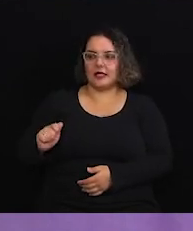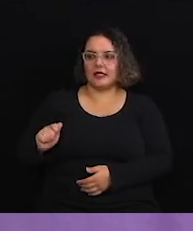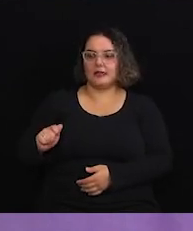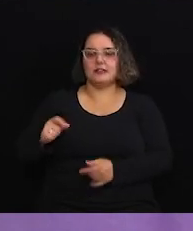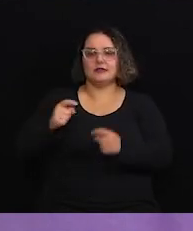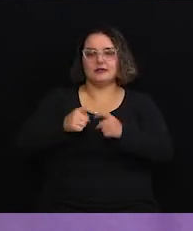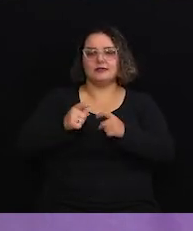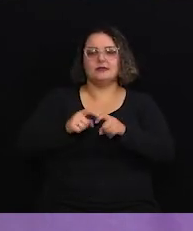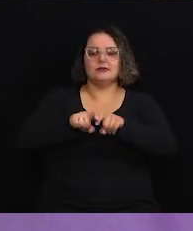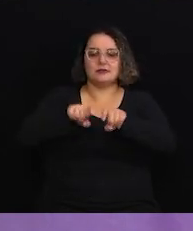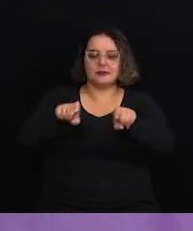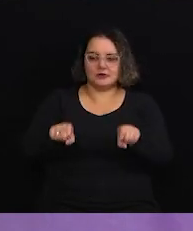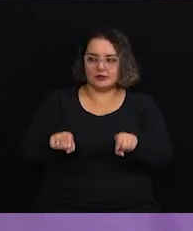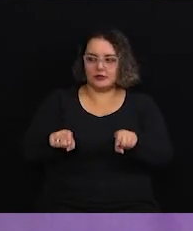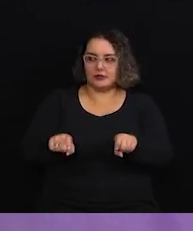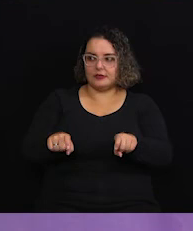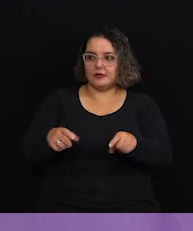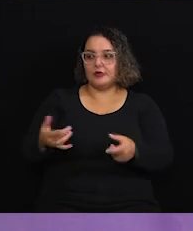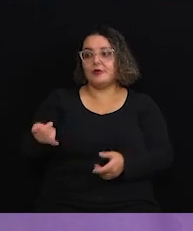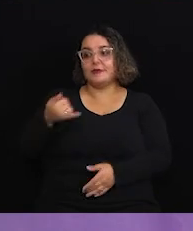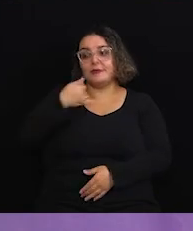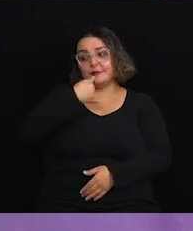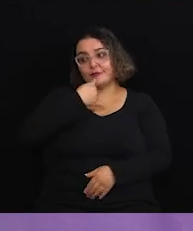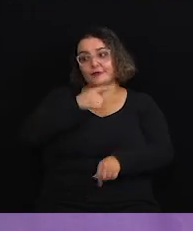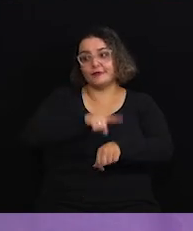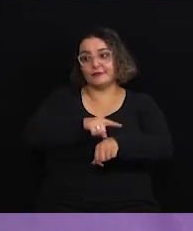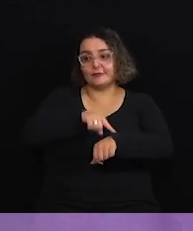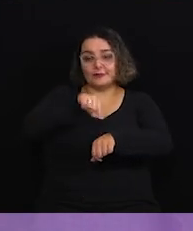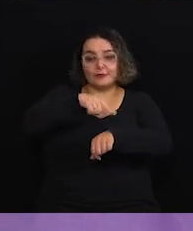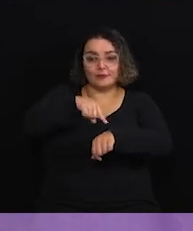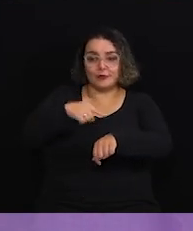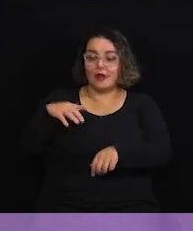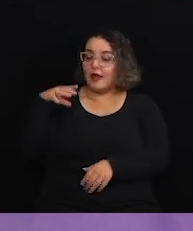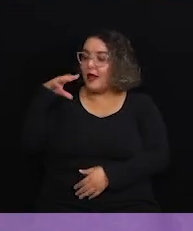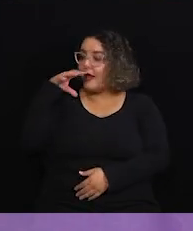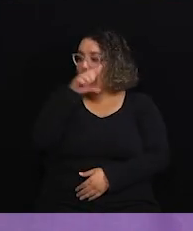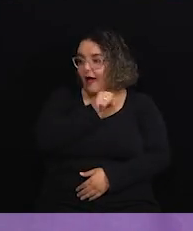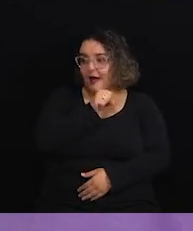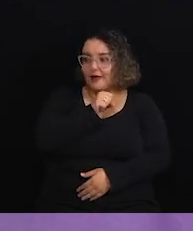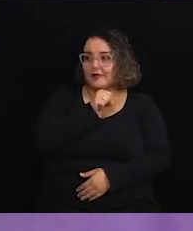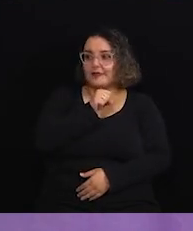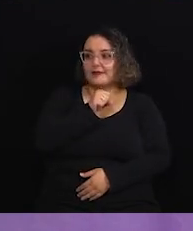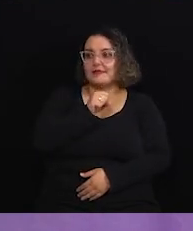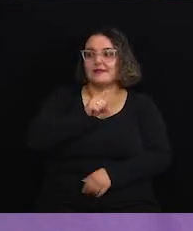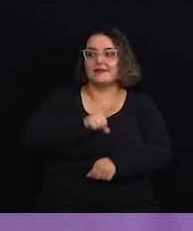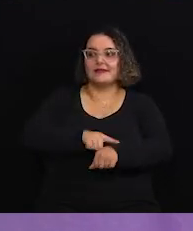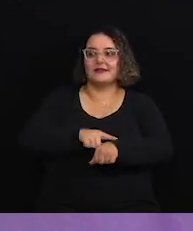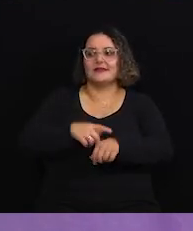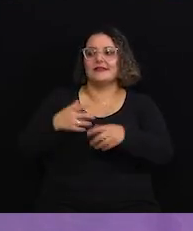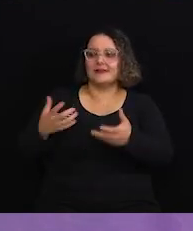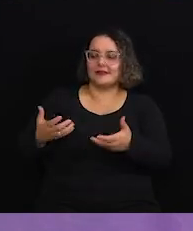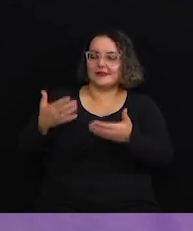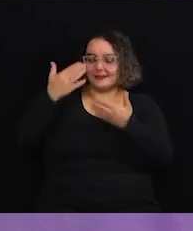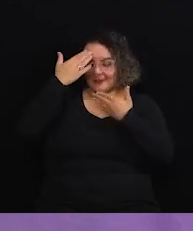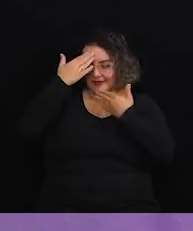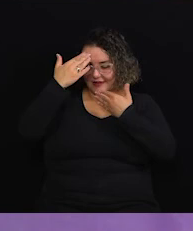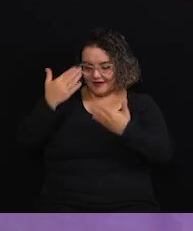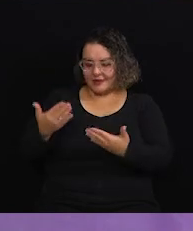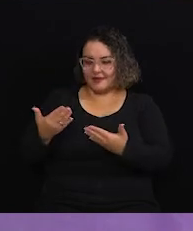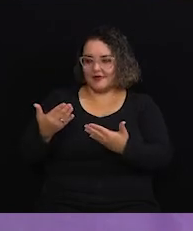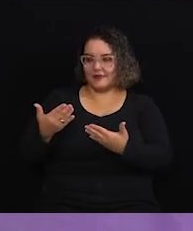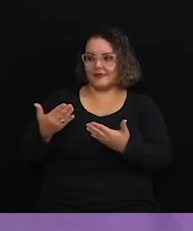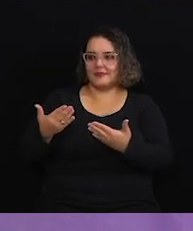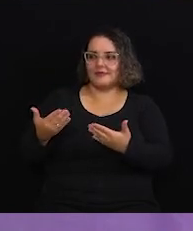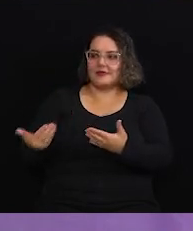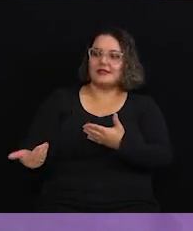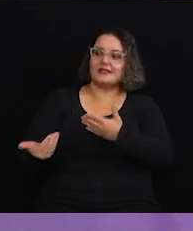Angeramiela Gomes, ginecologista. Doutora, infelizmente o nosso tempo é curto, passou muito rápido, estou aqui vendo o tempo. Eu queria até te